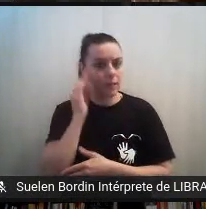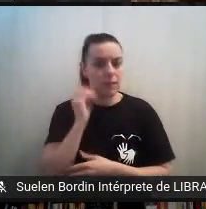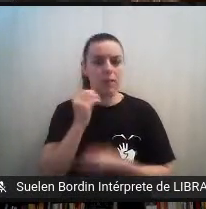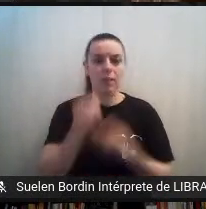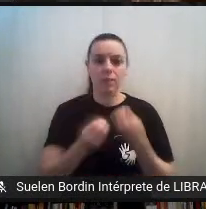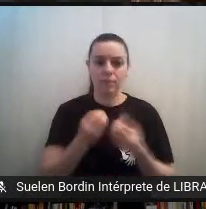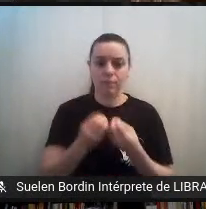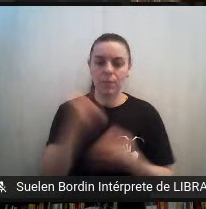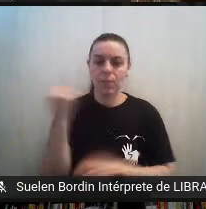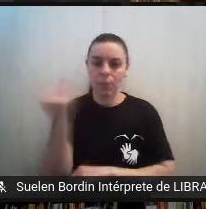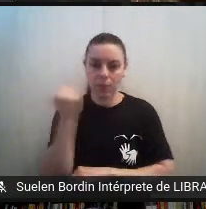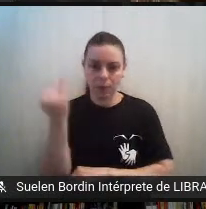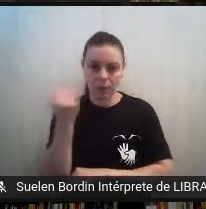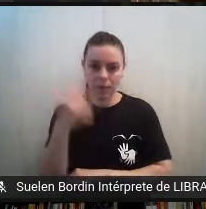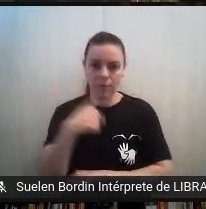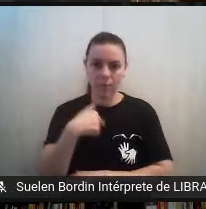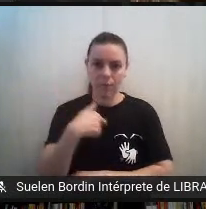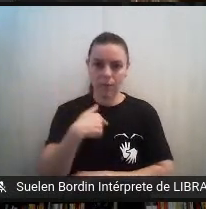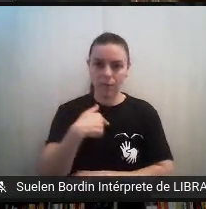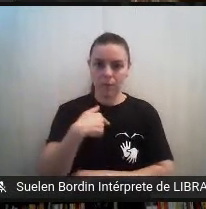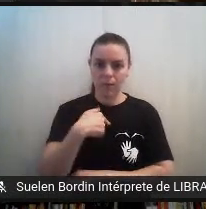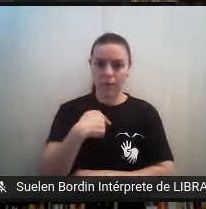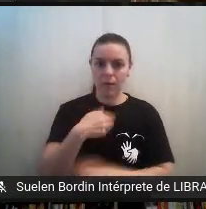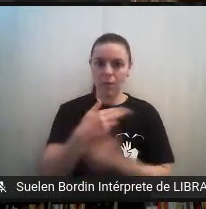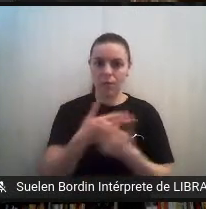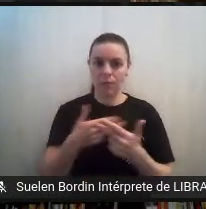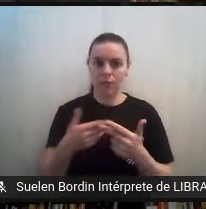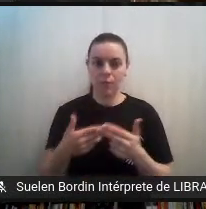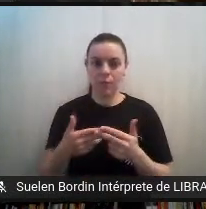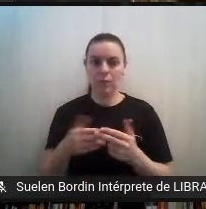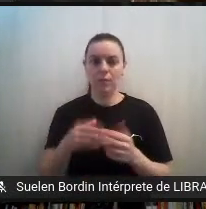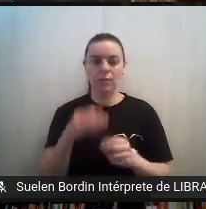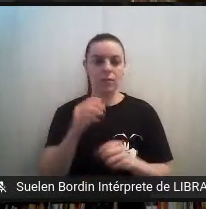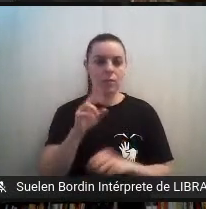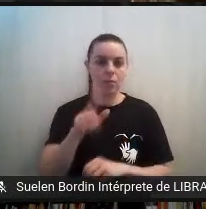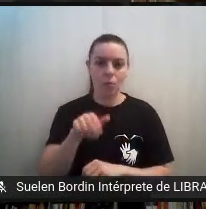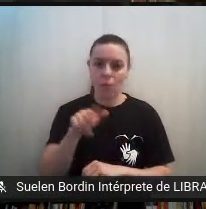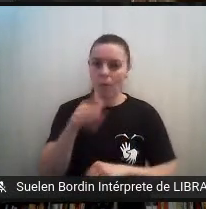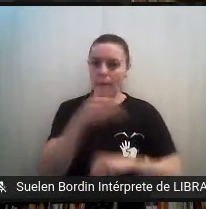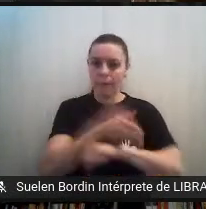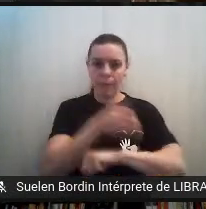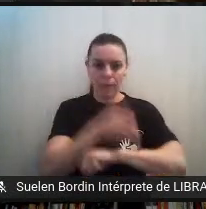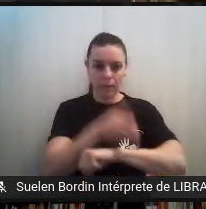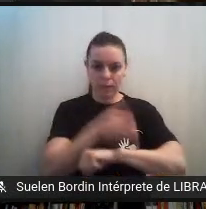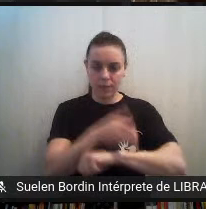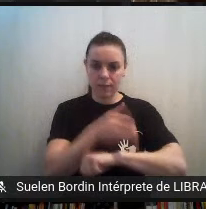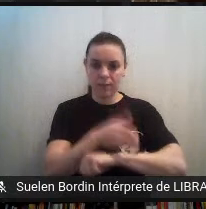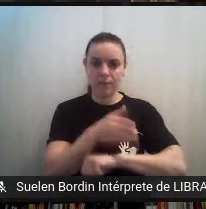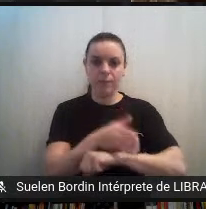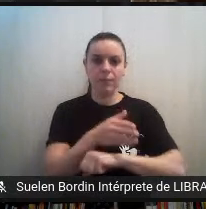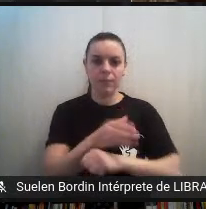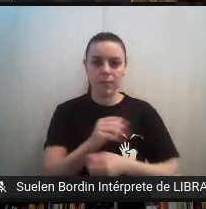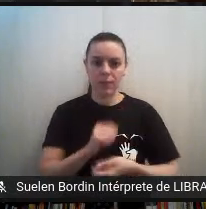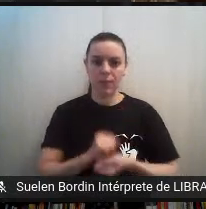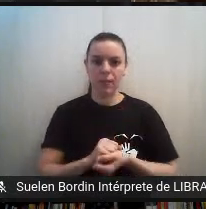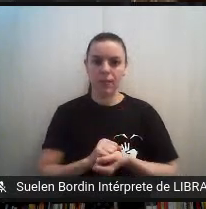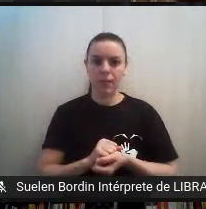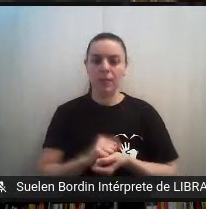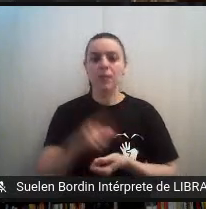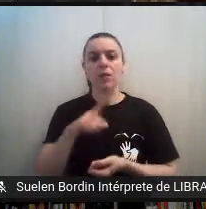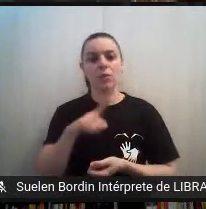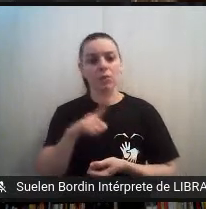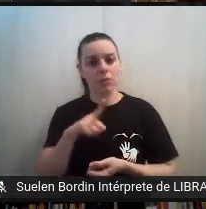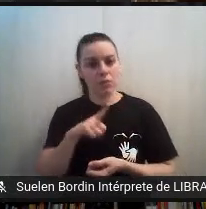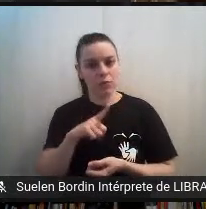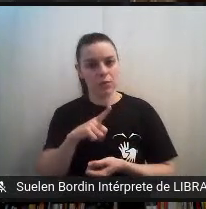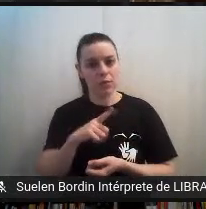porque quando eu cheguei lá, né, era uma coisa nova para mim, nunca tinha participado. E lá, eu tive uma